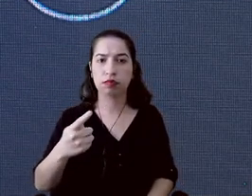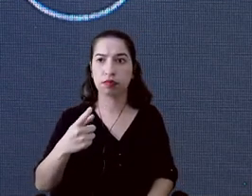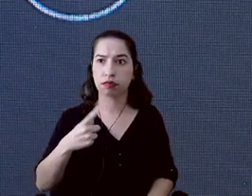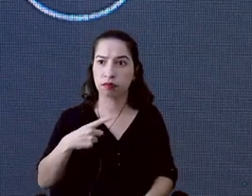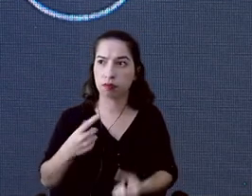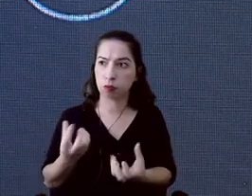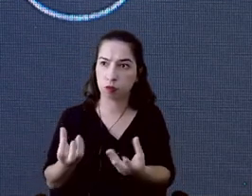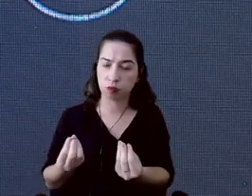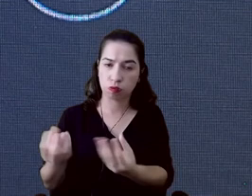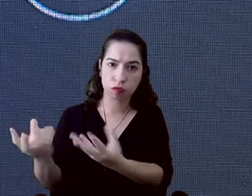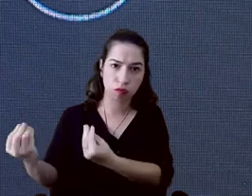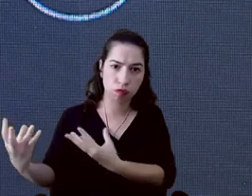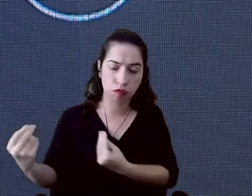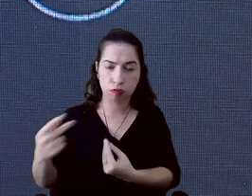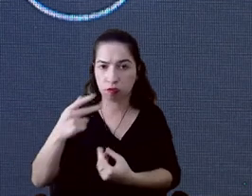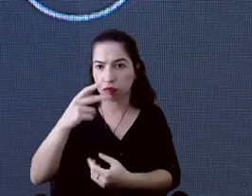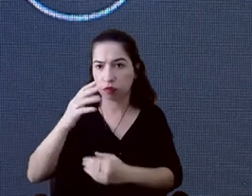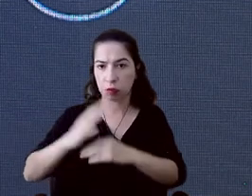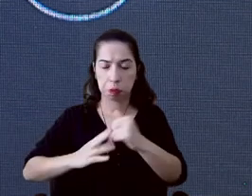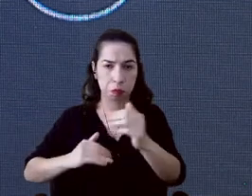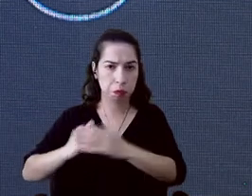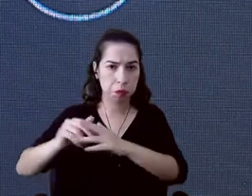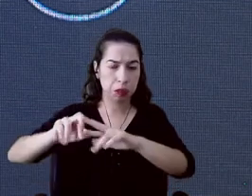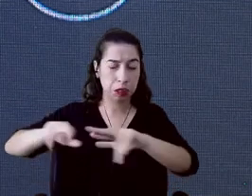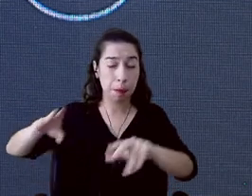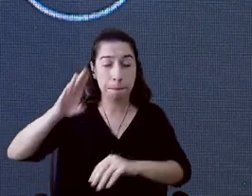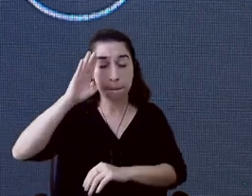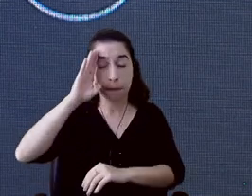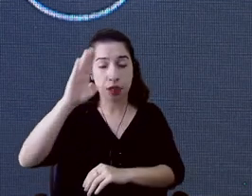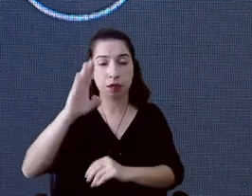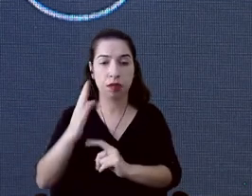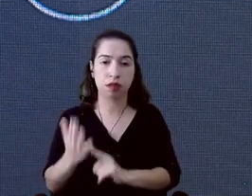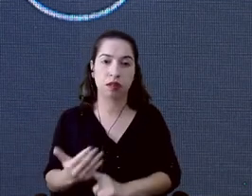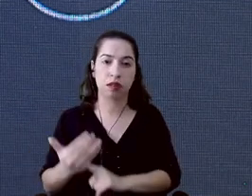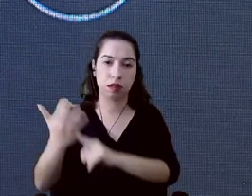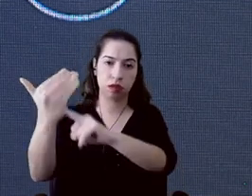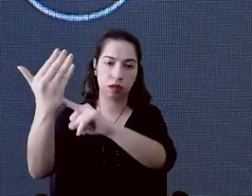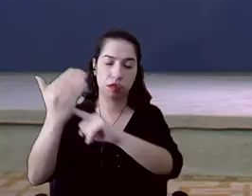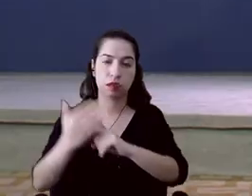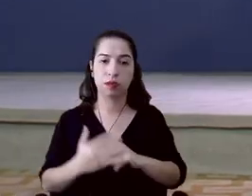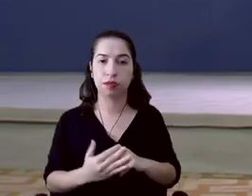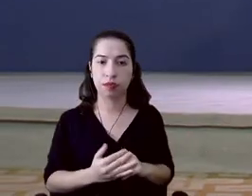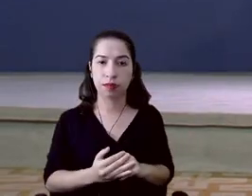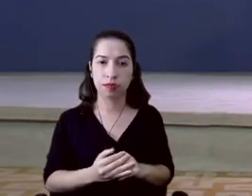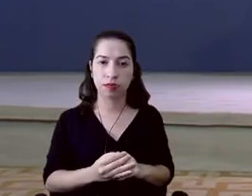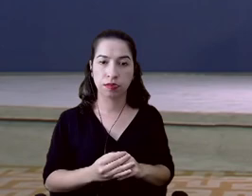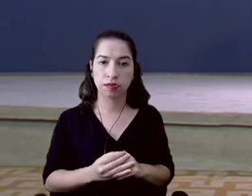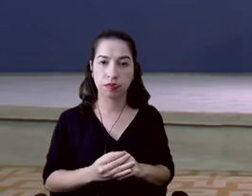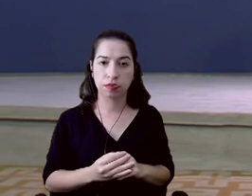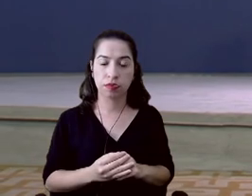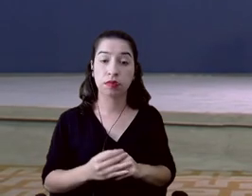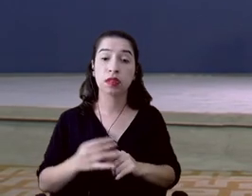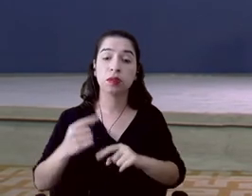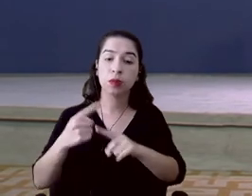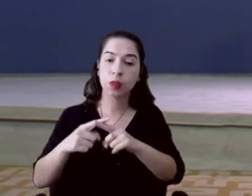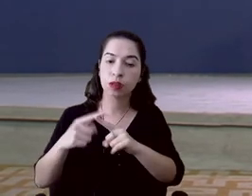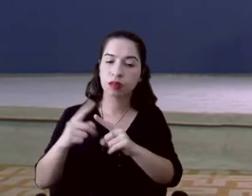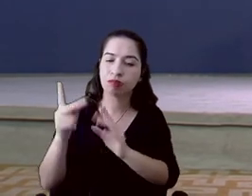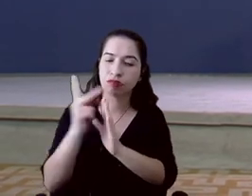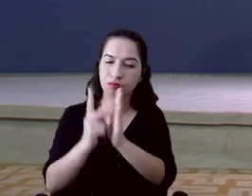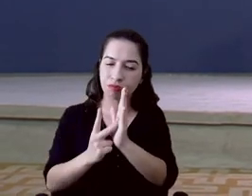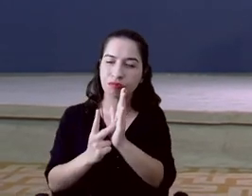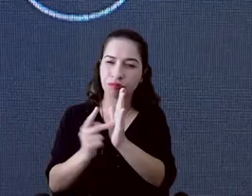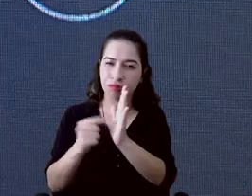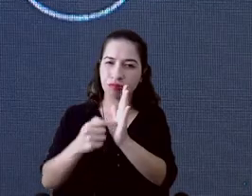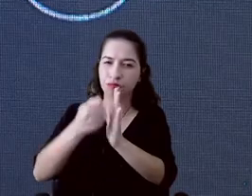do mercado de talentos principalmente de tecnologia porque esses projetos que a gente tava falando tavam